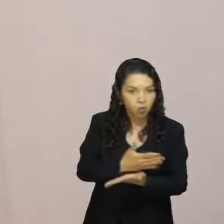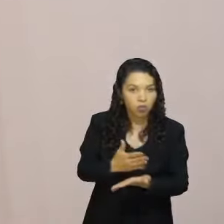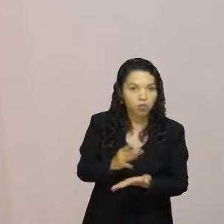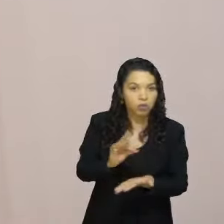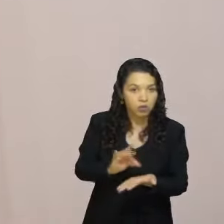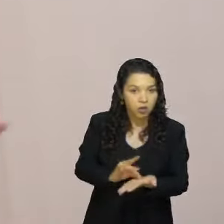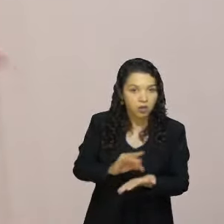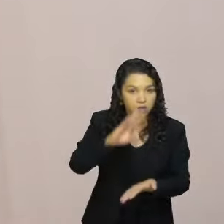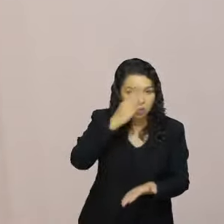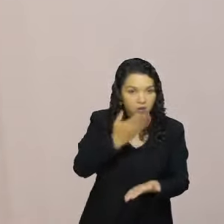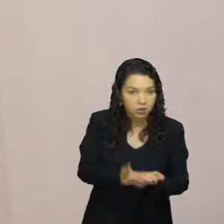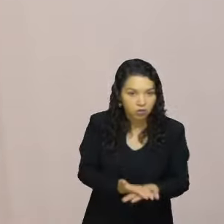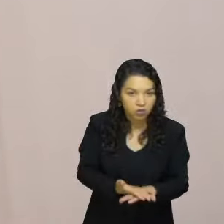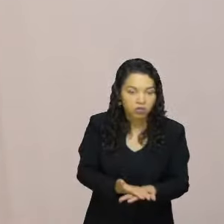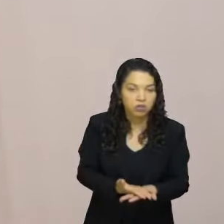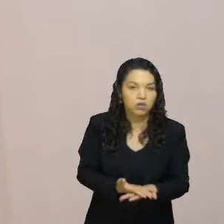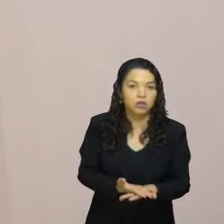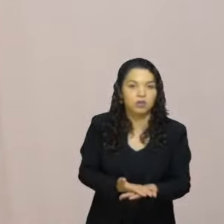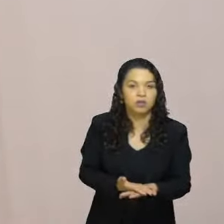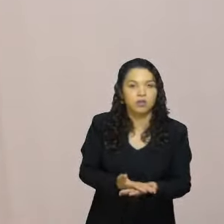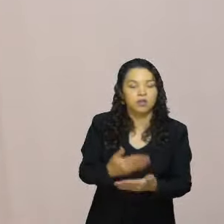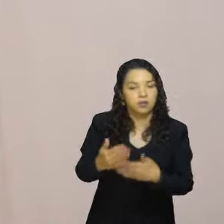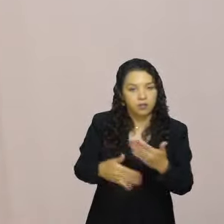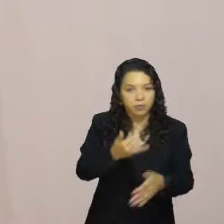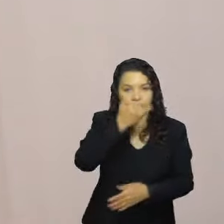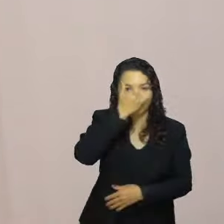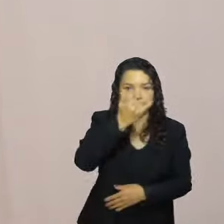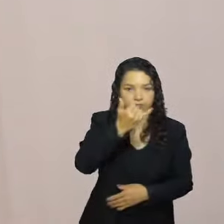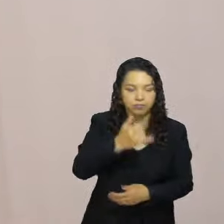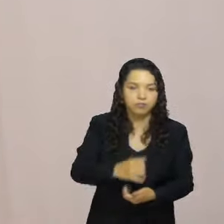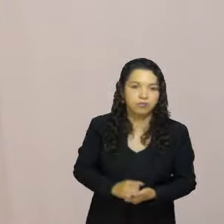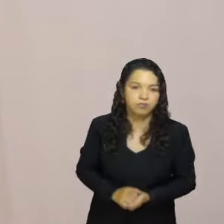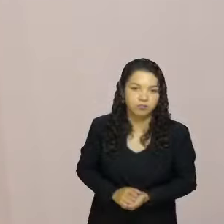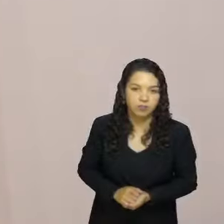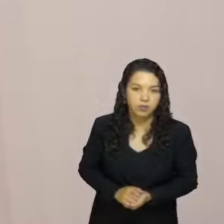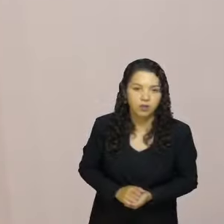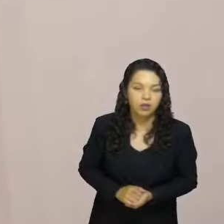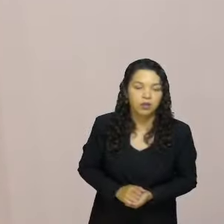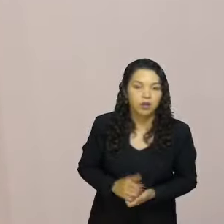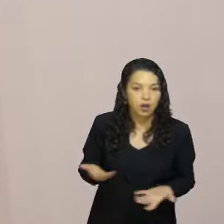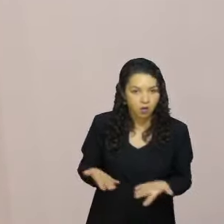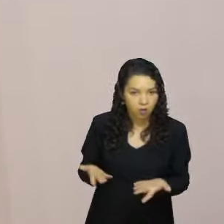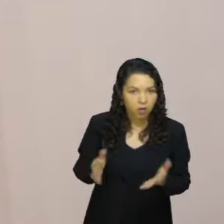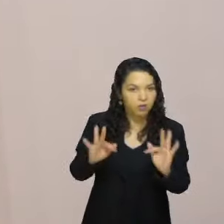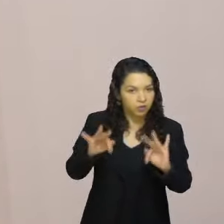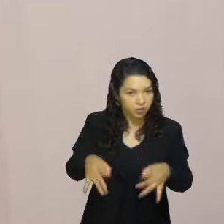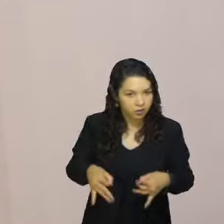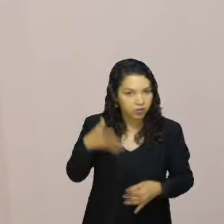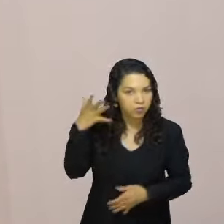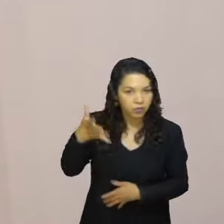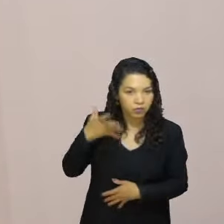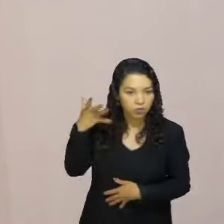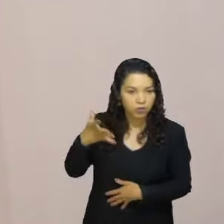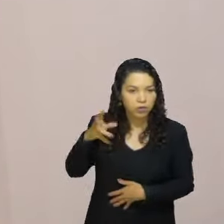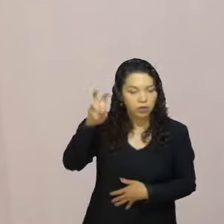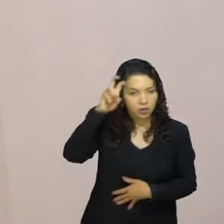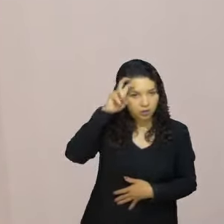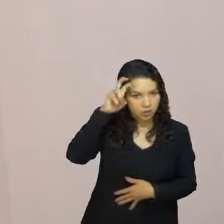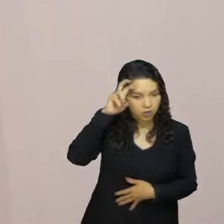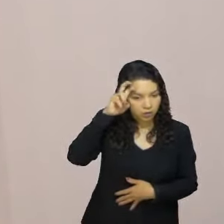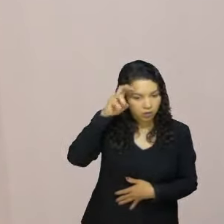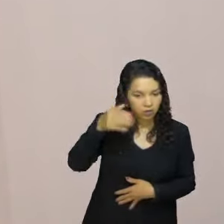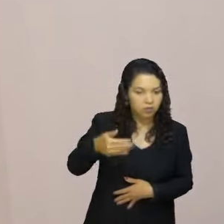nessa de gaiato, e aí é como a gente diz, não dá para dar chance para o azar. Para finalizar aqui a minha fala, nessa quinta-feira